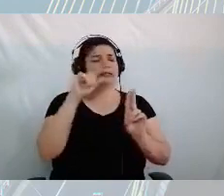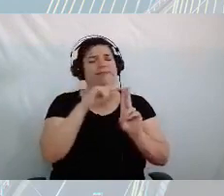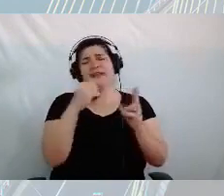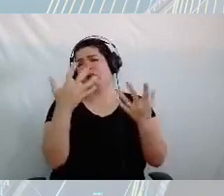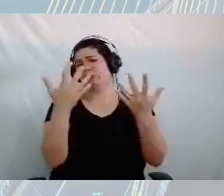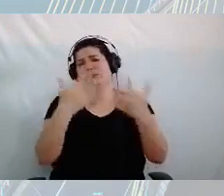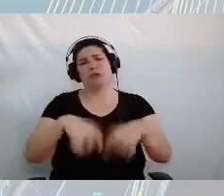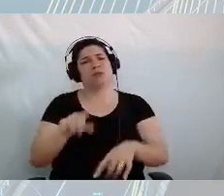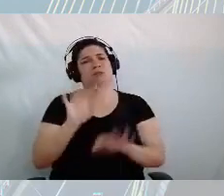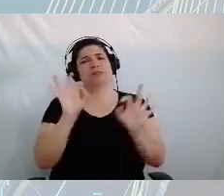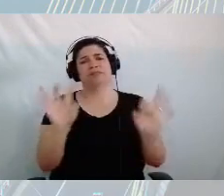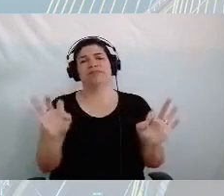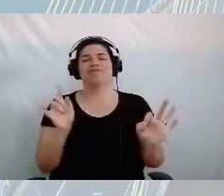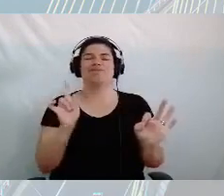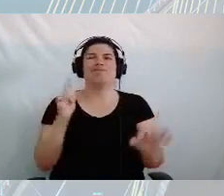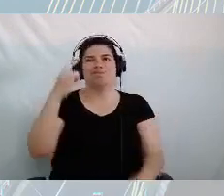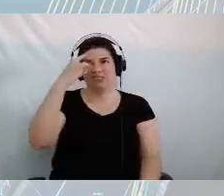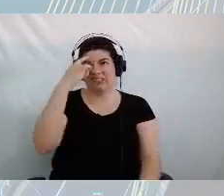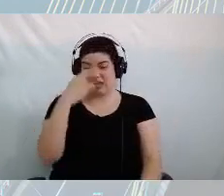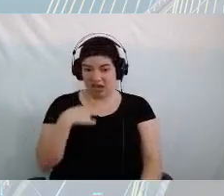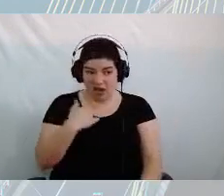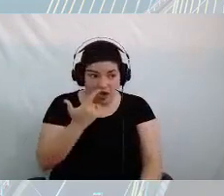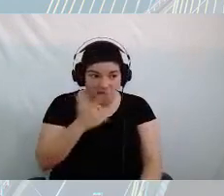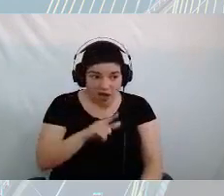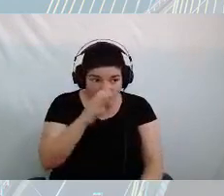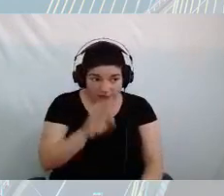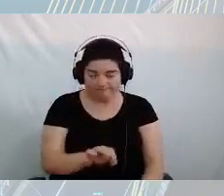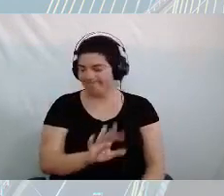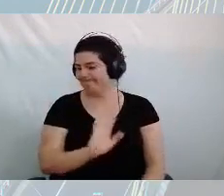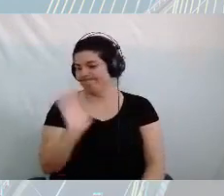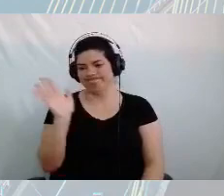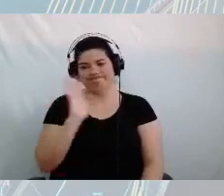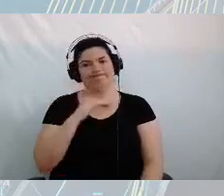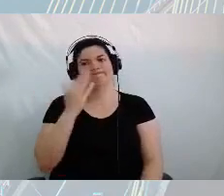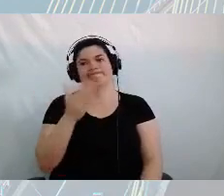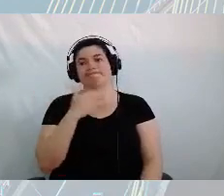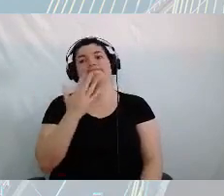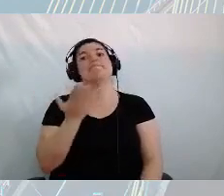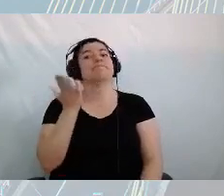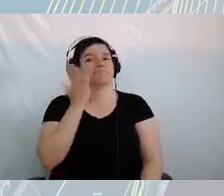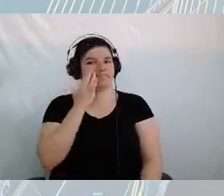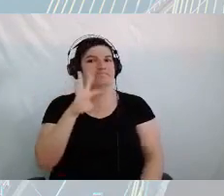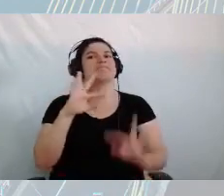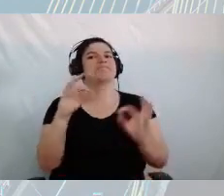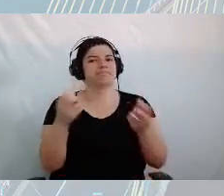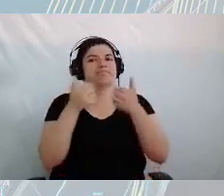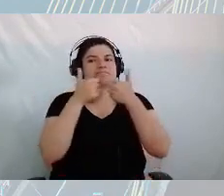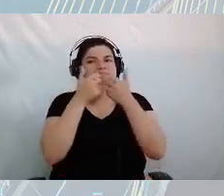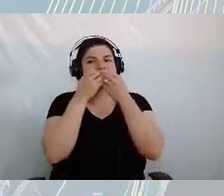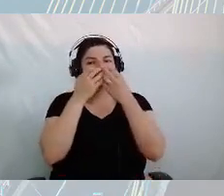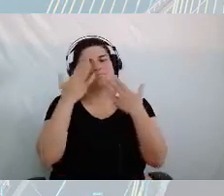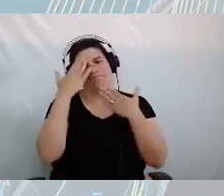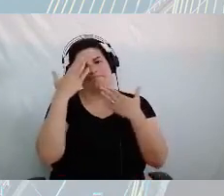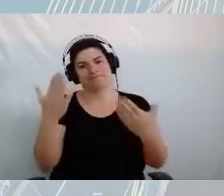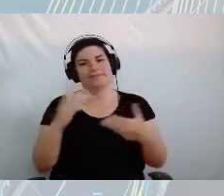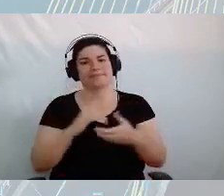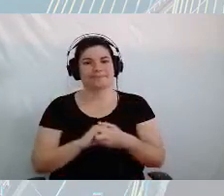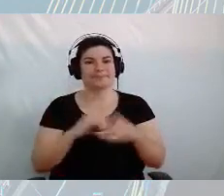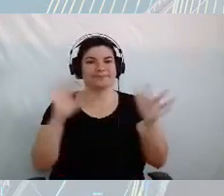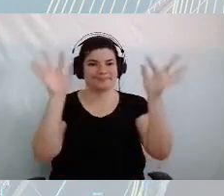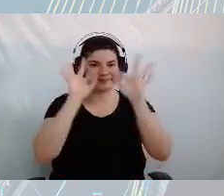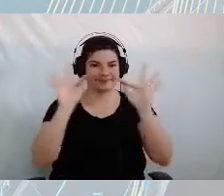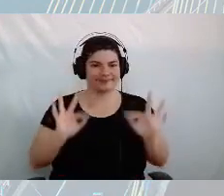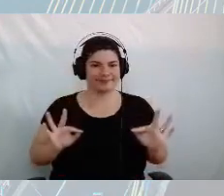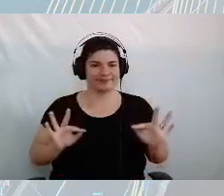direito. E eu disse, isso não vai dar certo. Excelente saber disso tudo, viu, Jô? Muito obrigado, estou muito feliz.